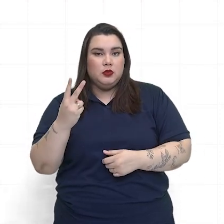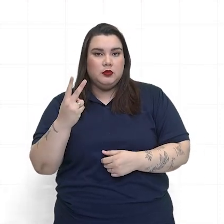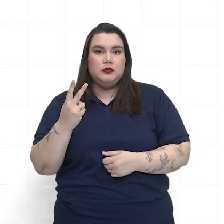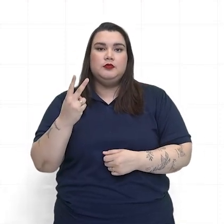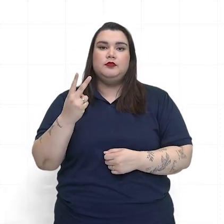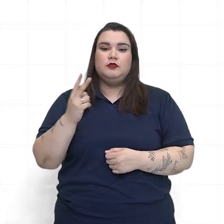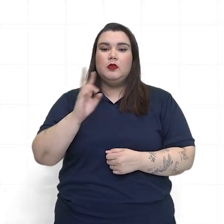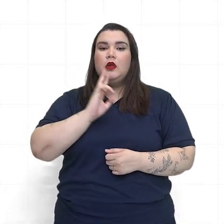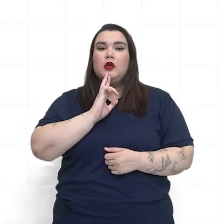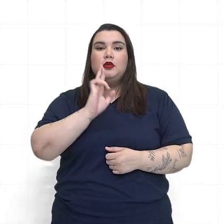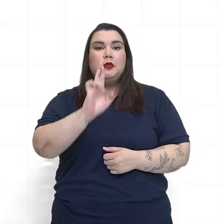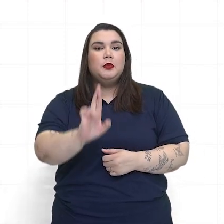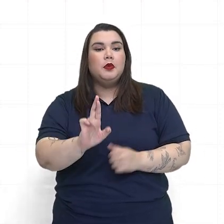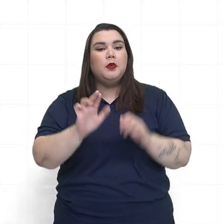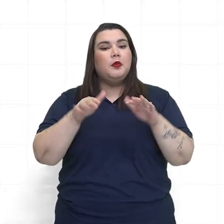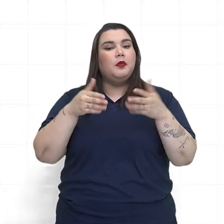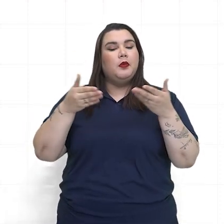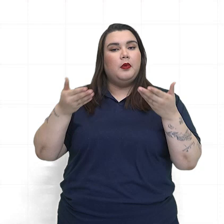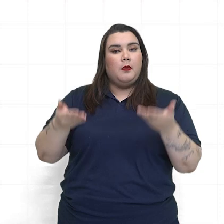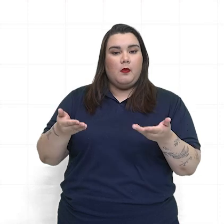R$ 50 e automaticamente